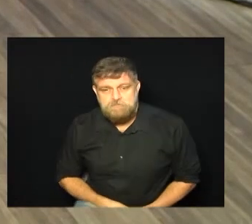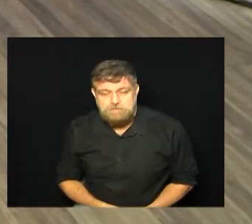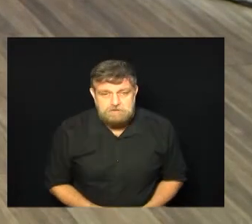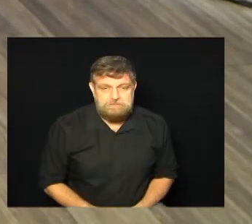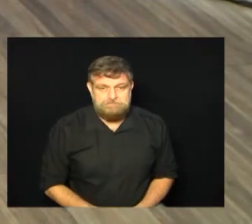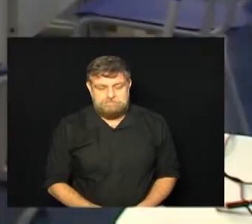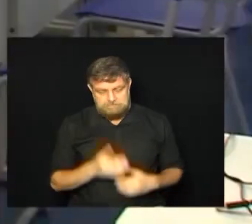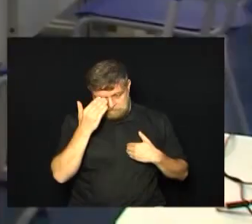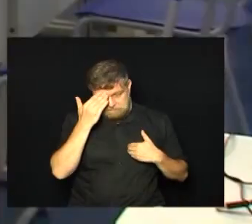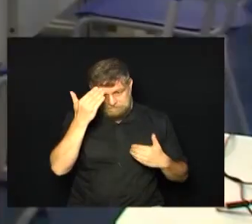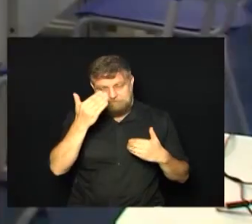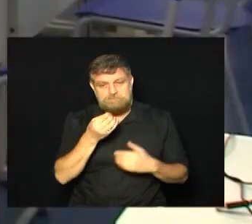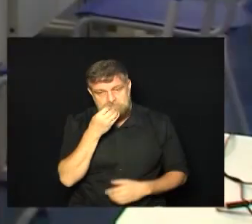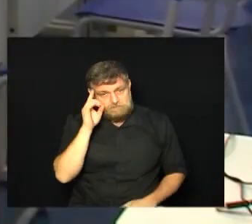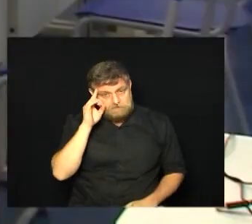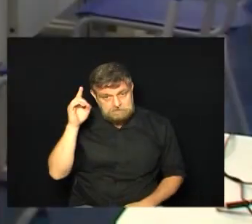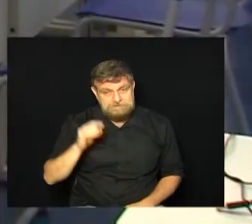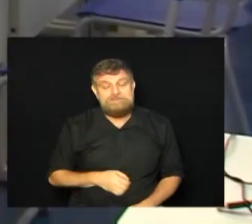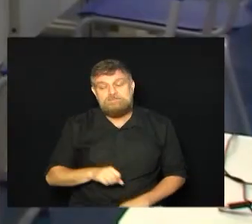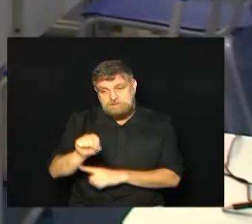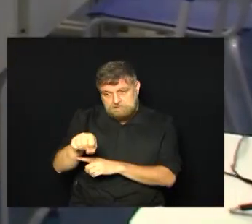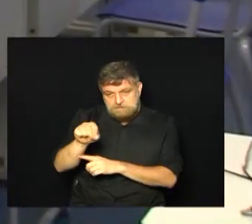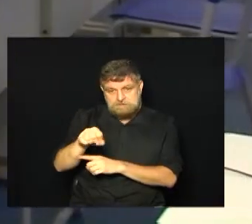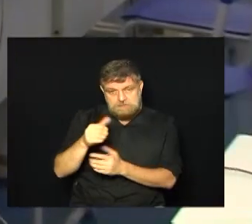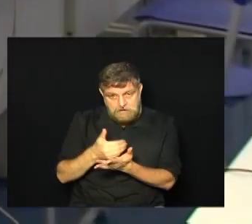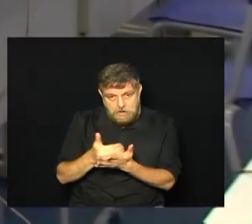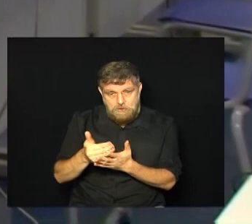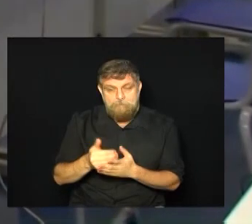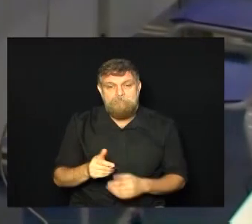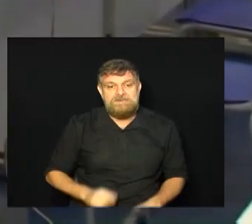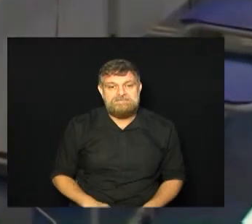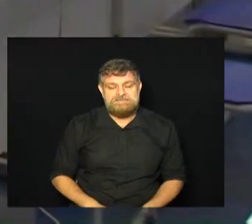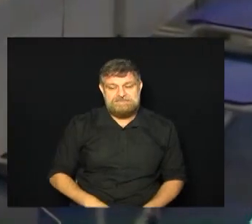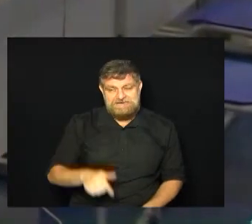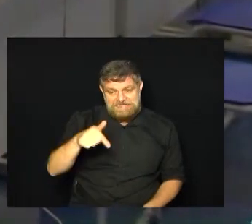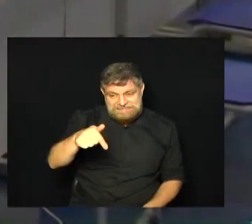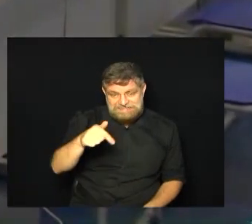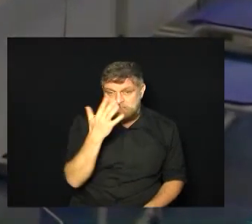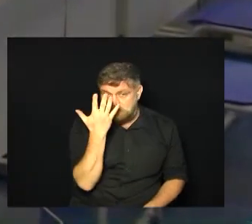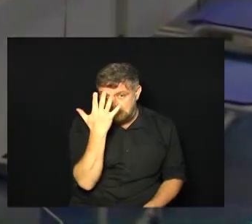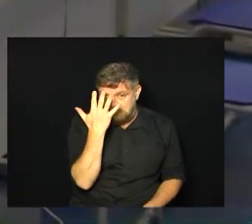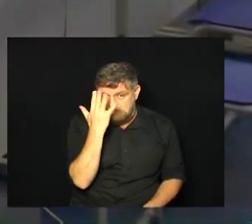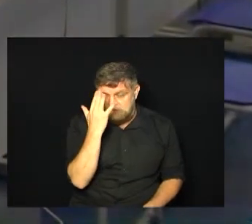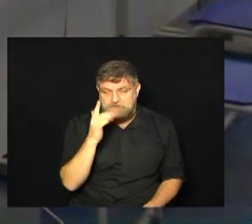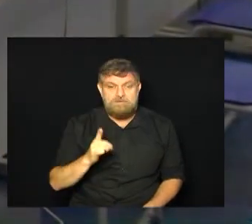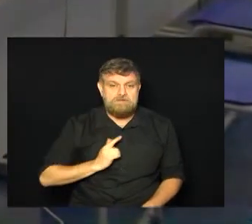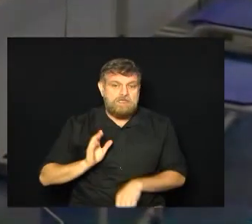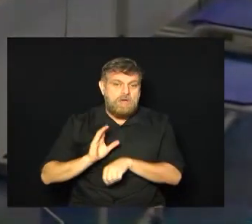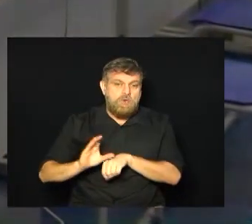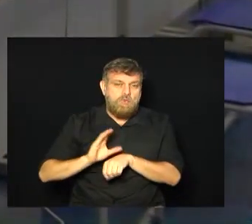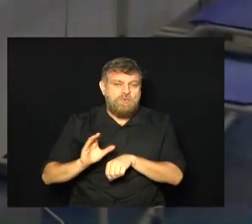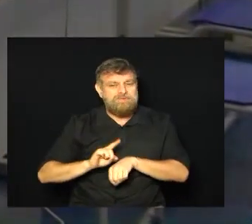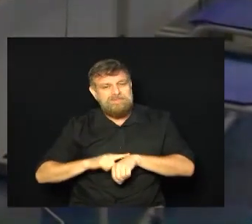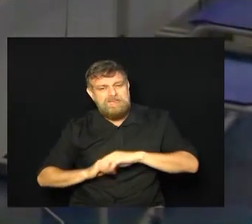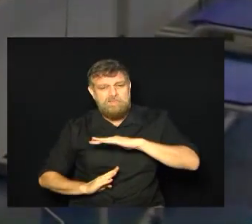Muito obrigada, bom dia. Sim, os cursos eles começam agora na semana do dia 7 de fevereiro. Tem cursos que têm duração